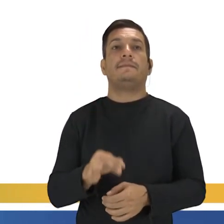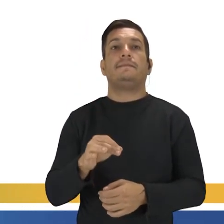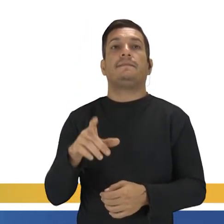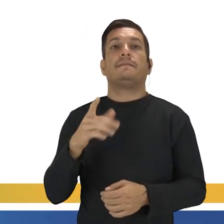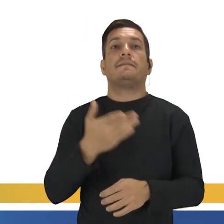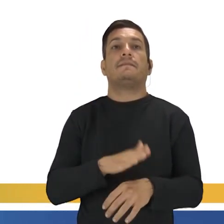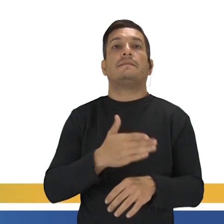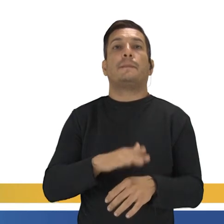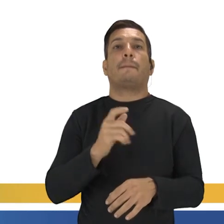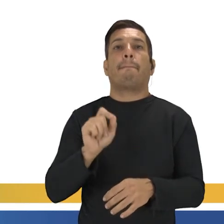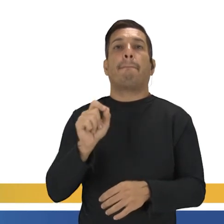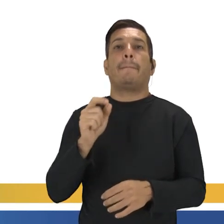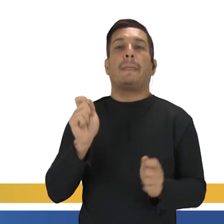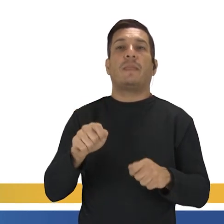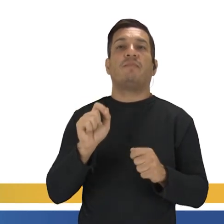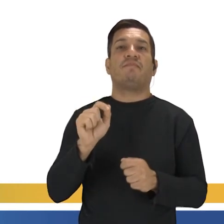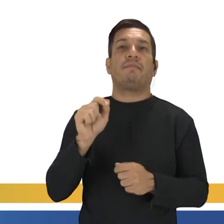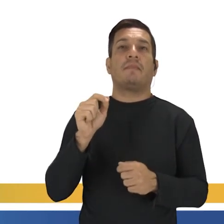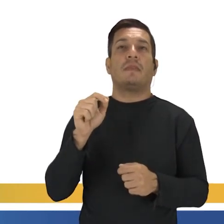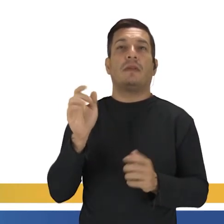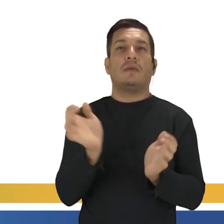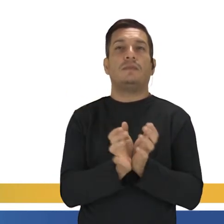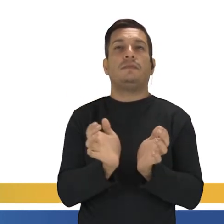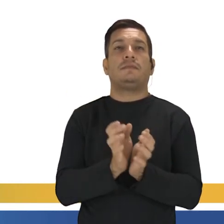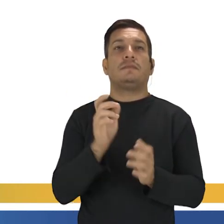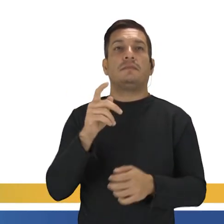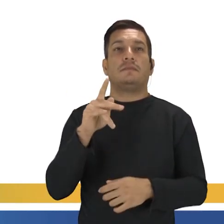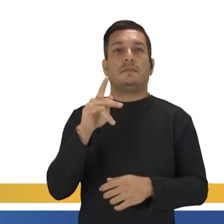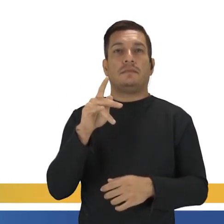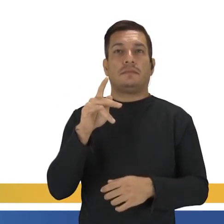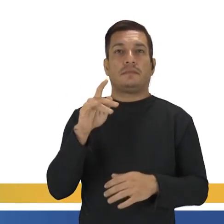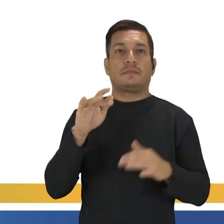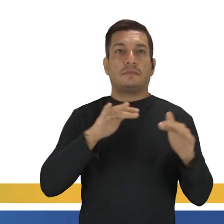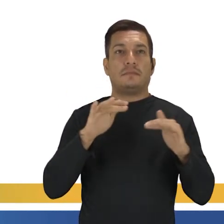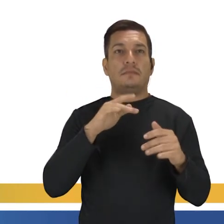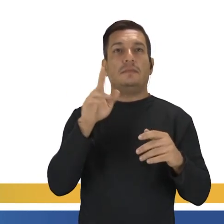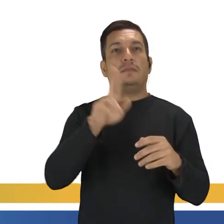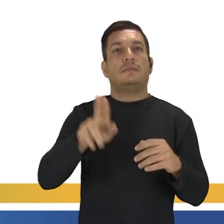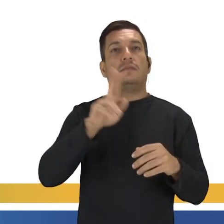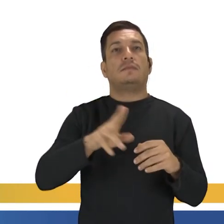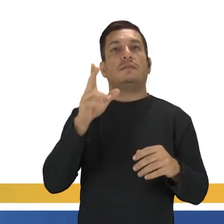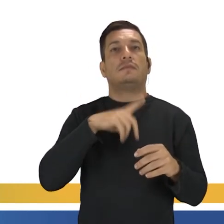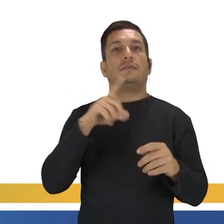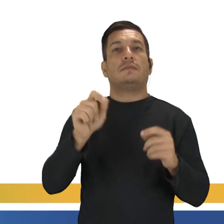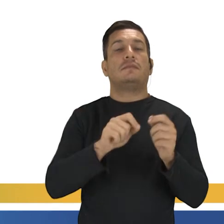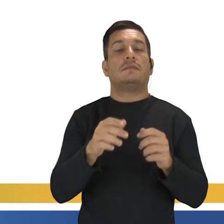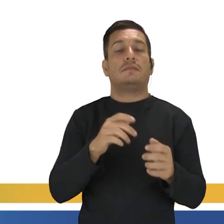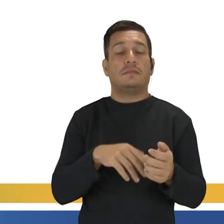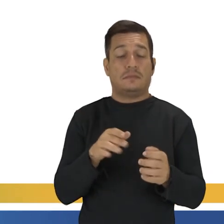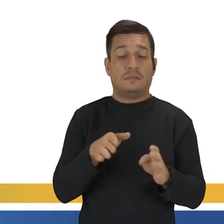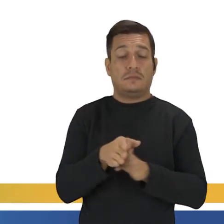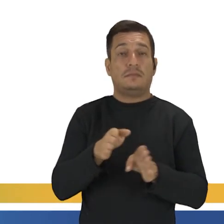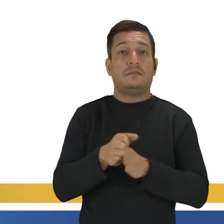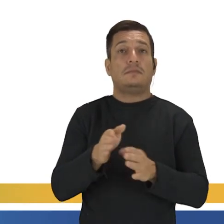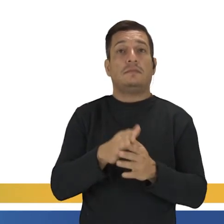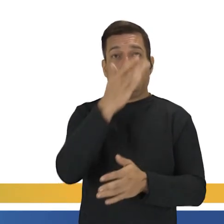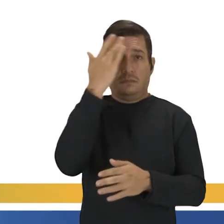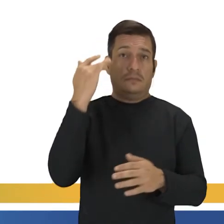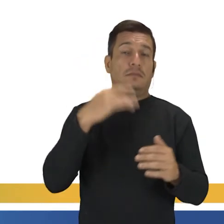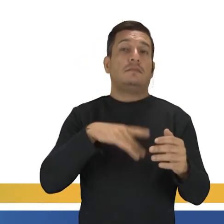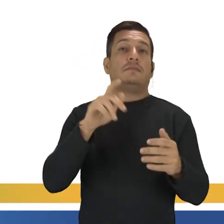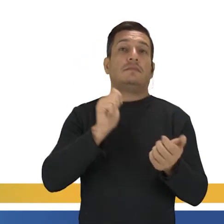reafirmando a importância de um profissional qualificado e habilitado para prescrever sua rotina de exercícios. Seguindo nossa metodologia, vamos